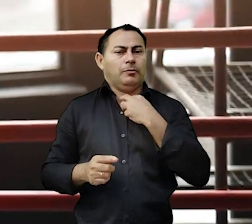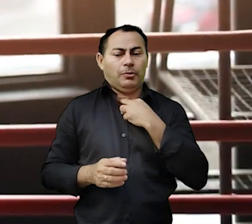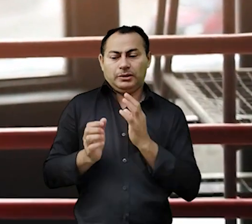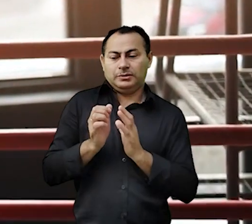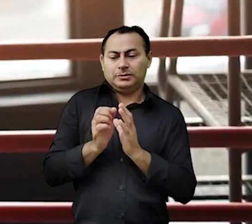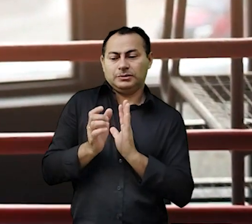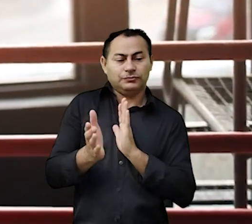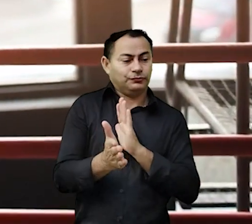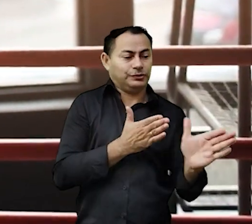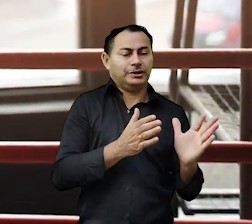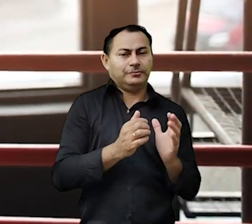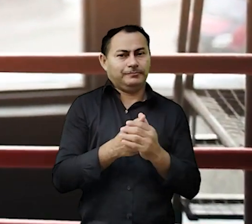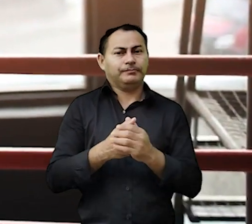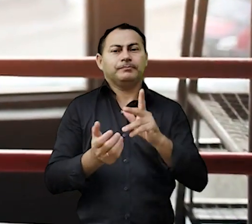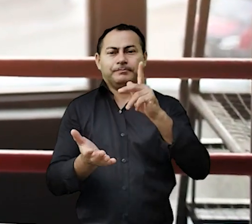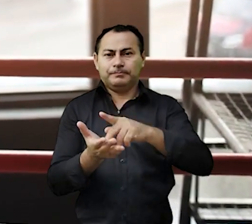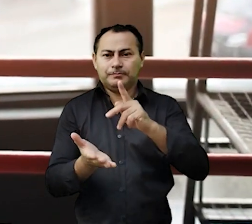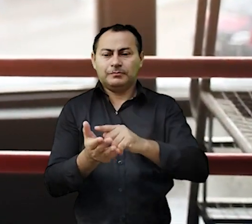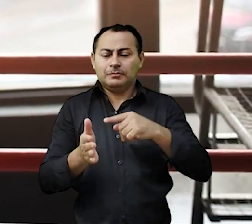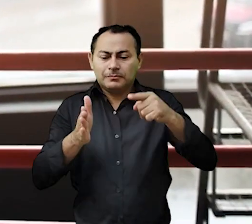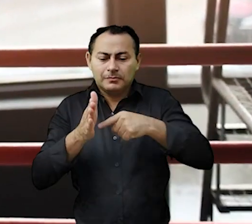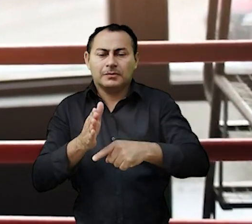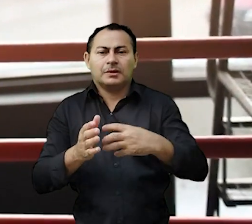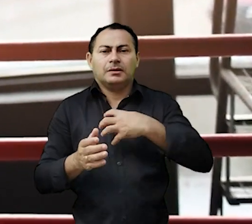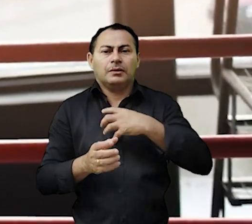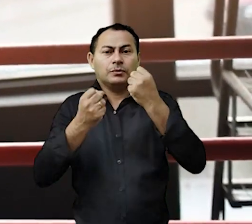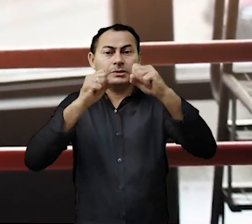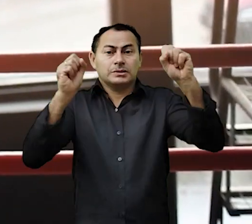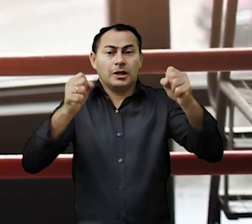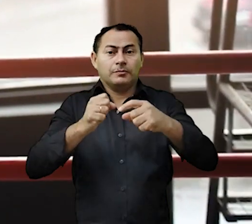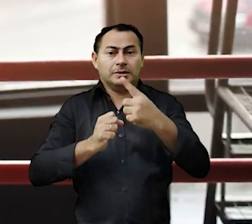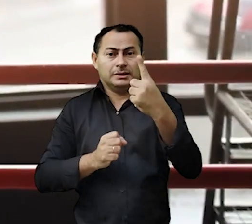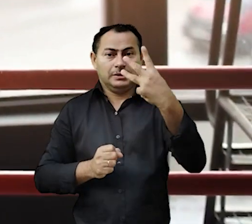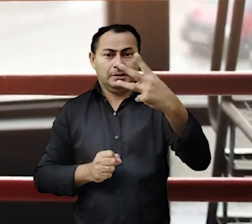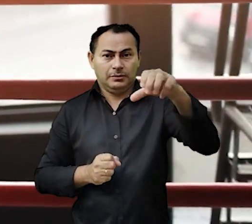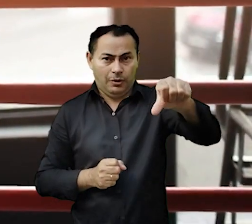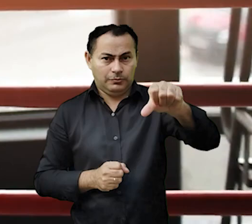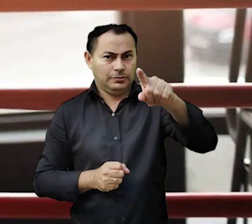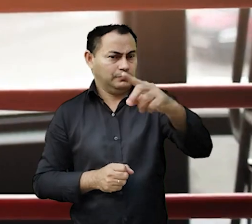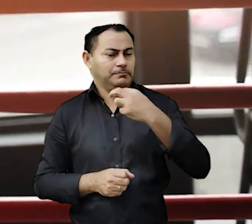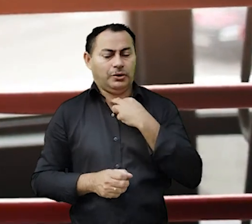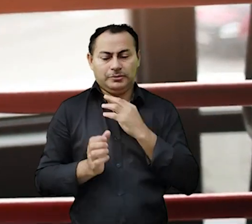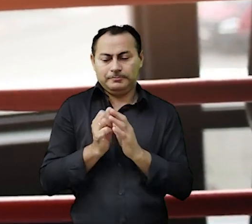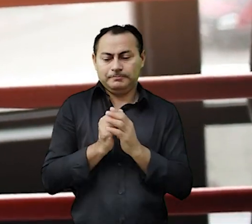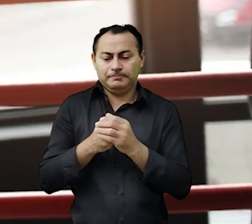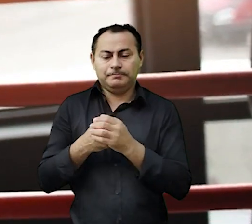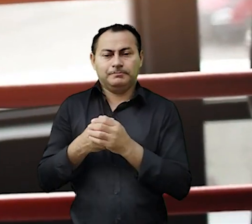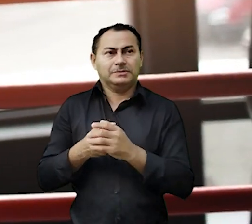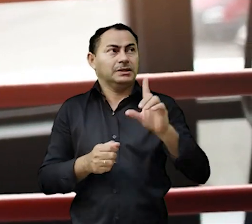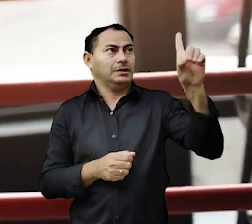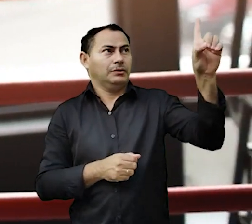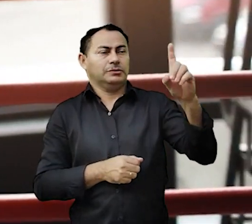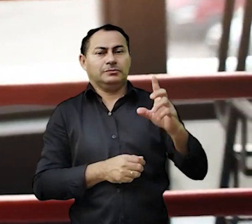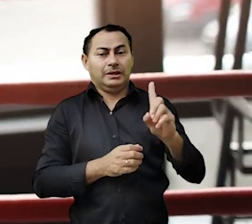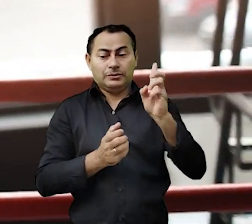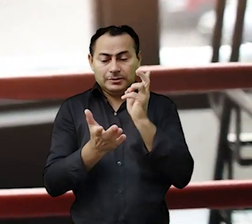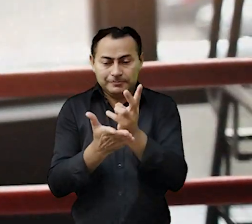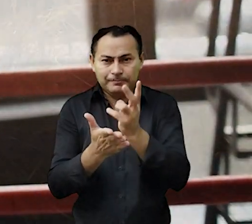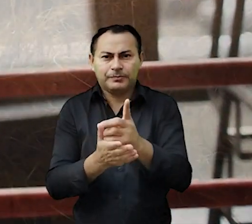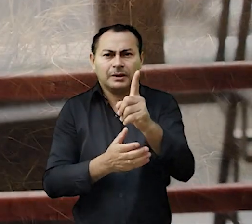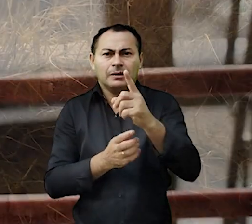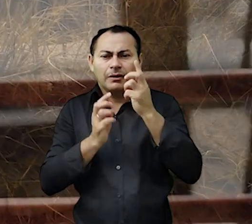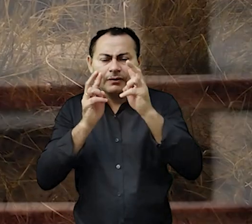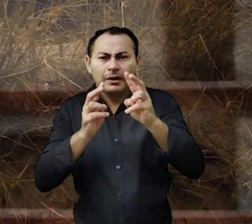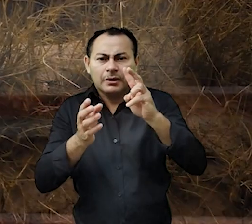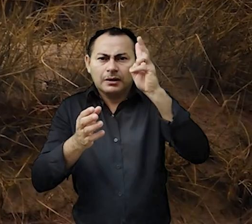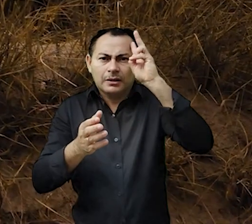não pode fugir dele. A verdade profunda em foco no Salmo 139 é que você não pode escapar de Deus. Quando